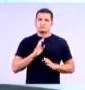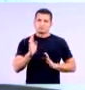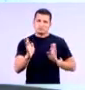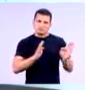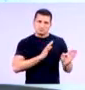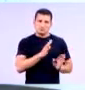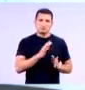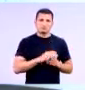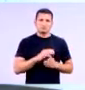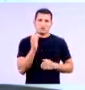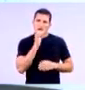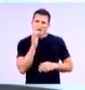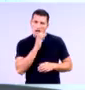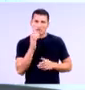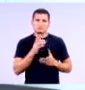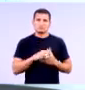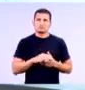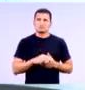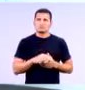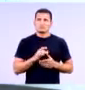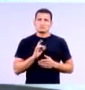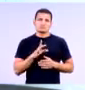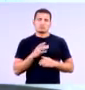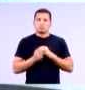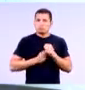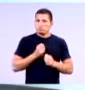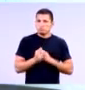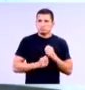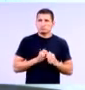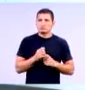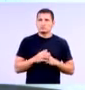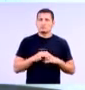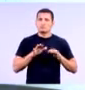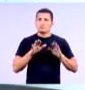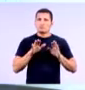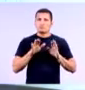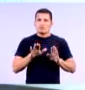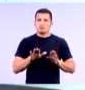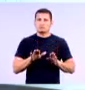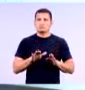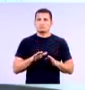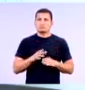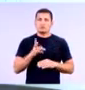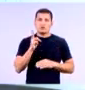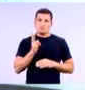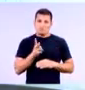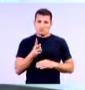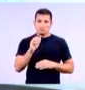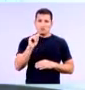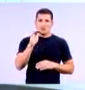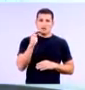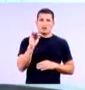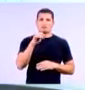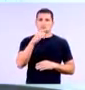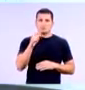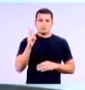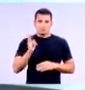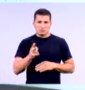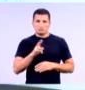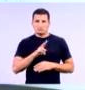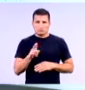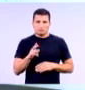posso correr por uma velocidade, eu posso correr apenas por correr. A questão é que a mesma ação, com o mesmo nome,